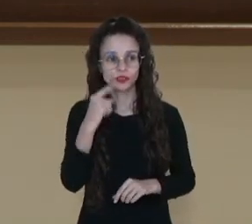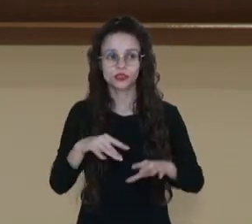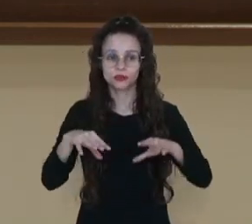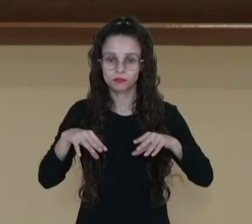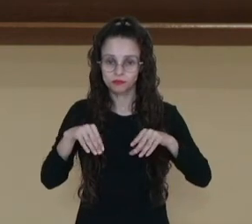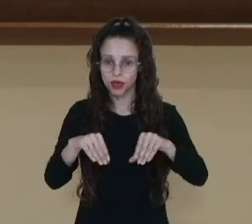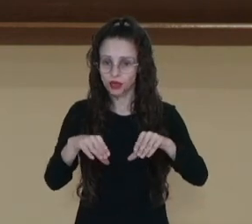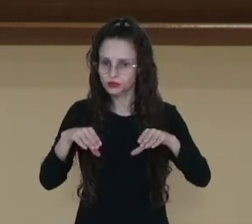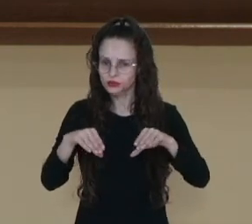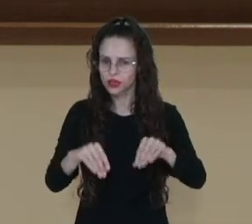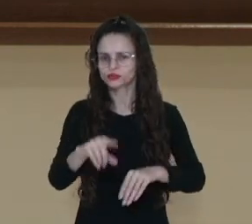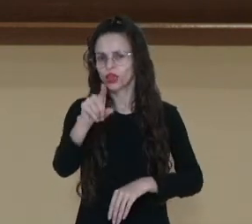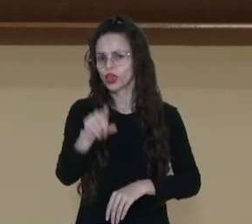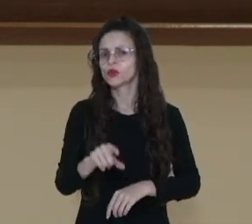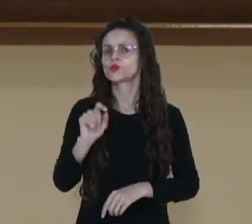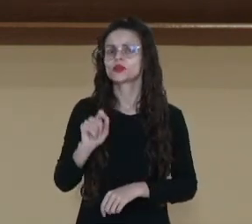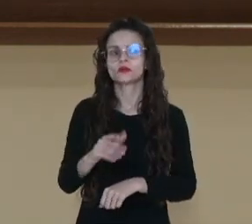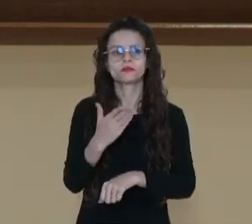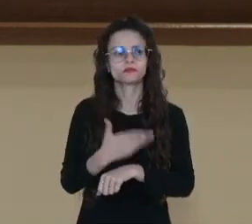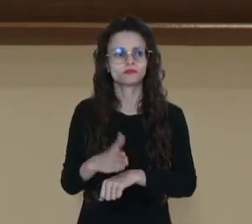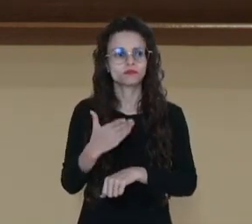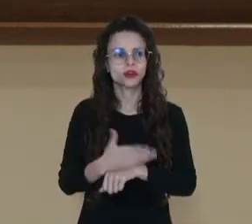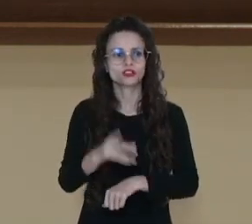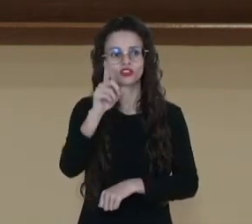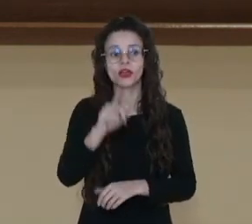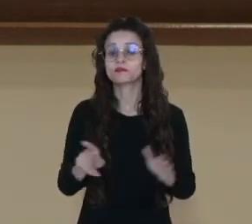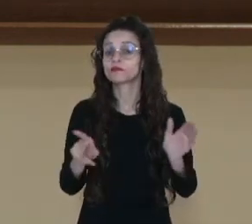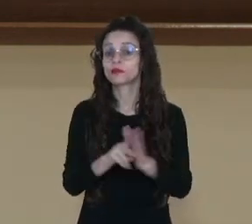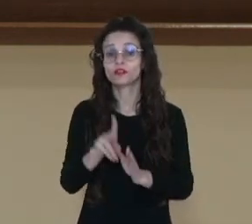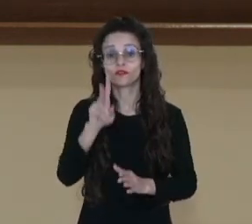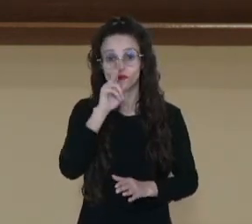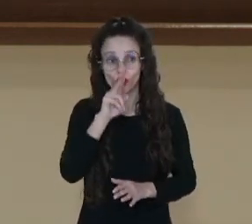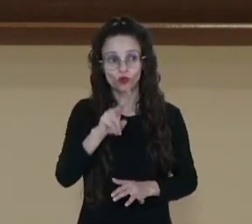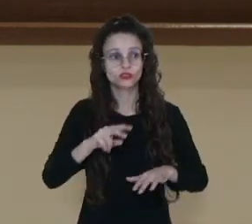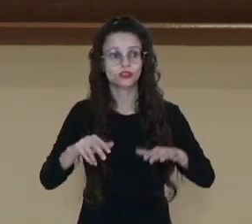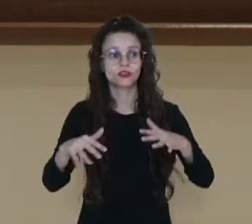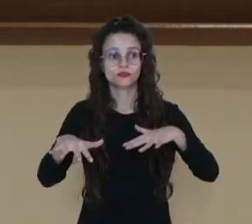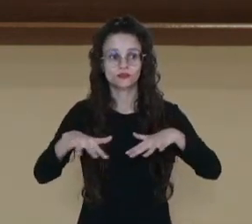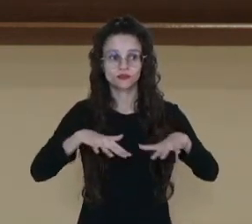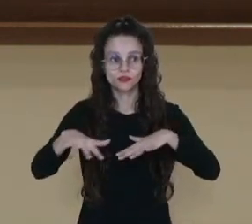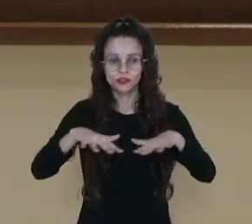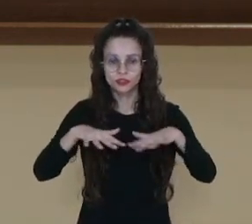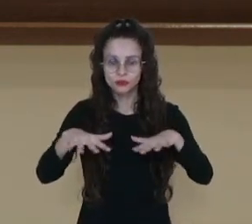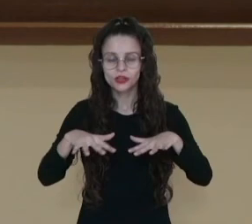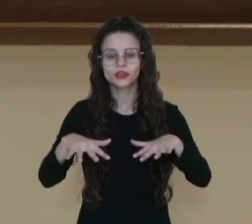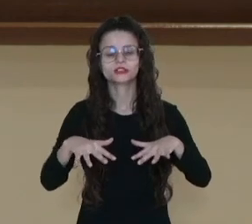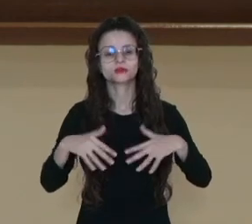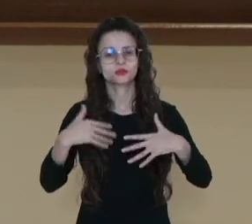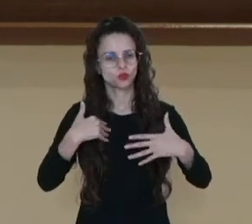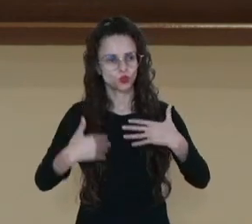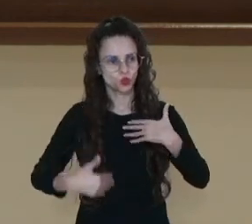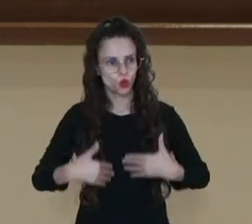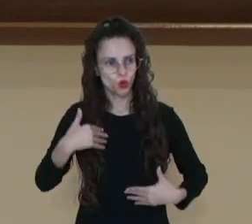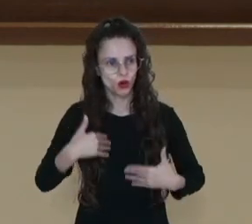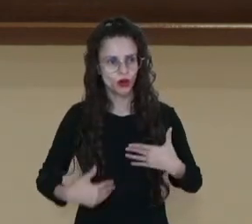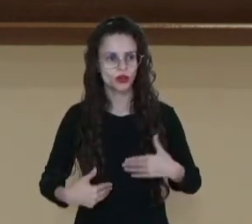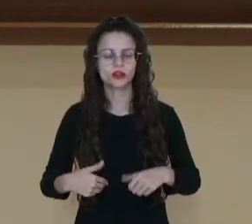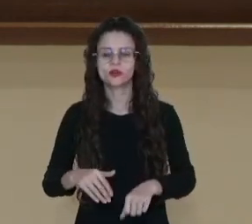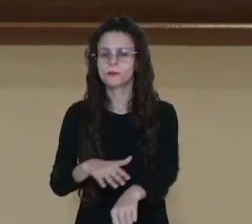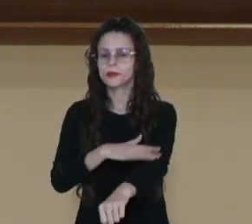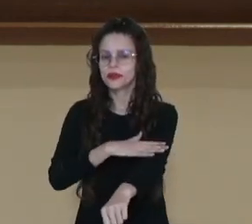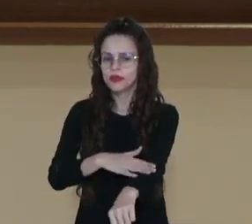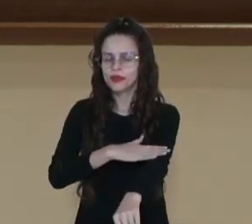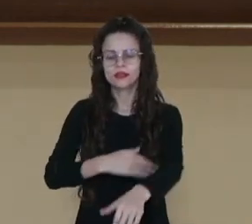uma prática onde nós aplicamos a força, a vibração sobre os tecidos do corpo, sobre a